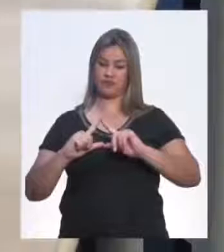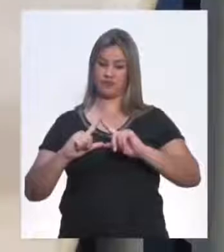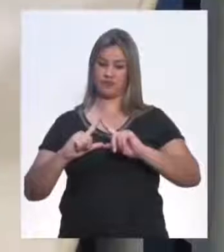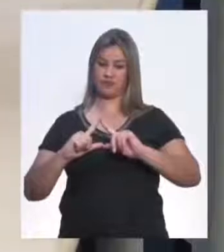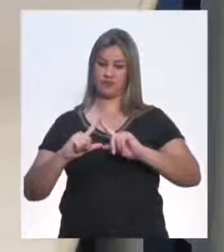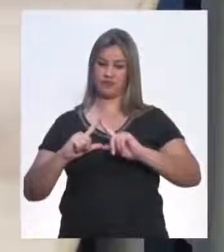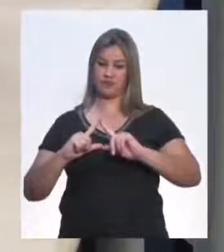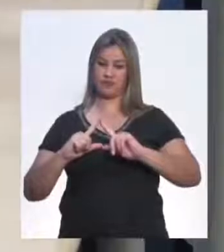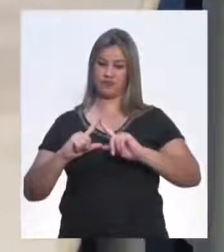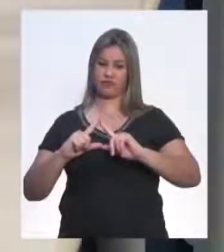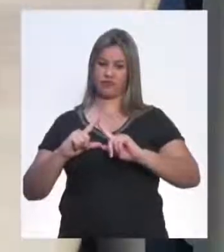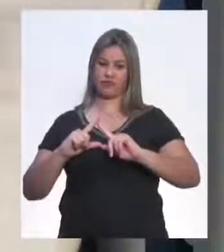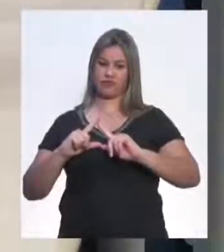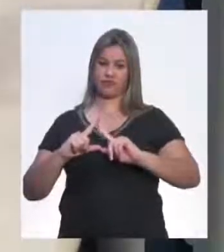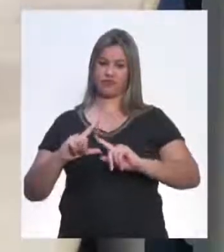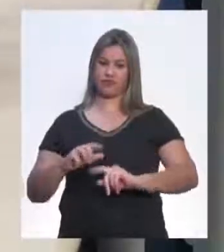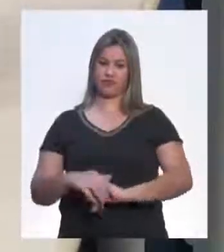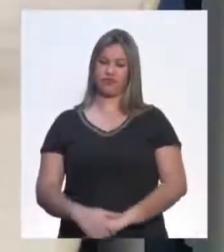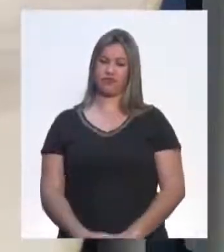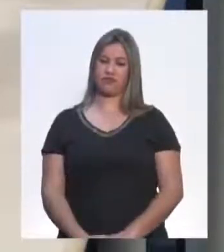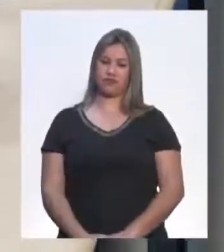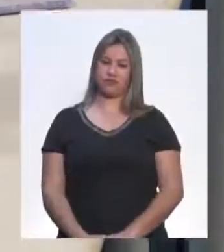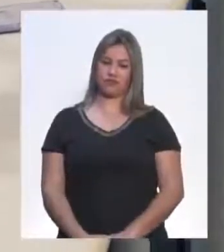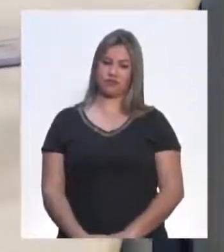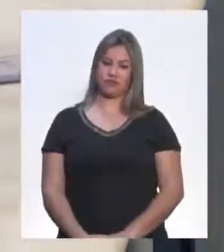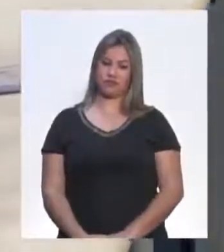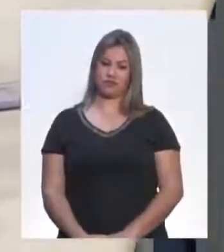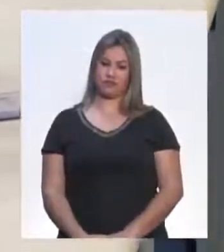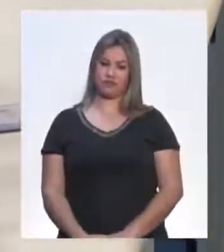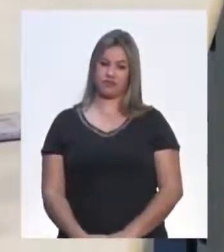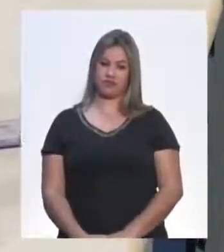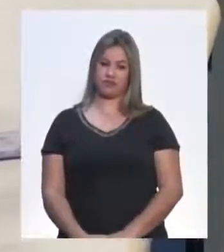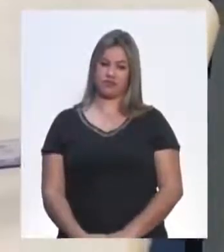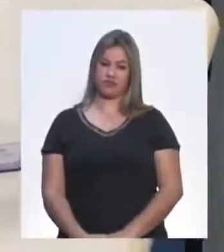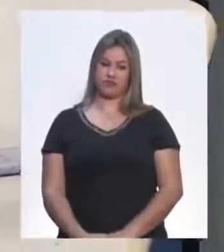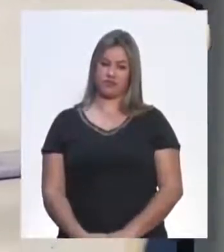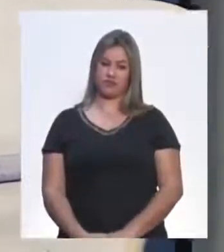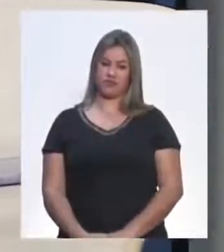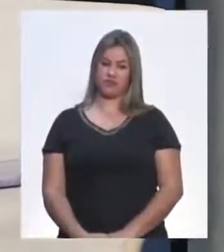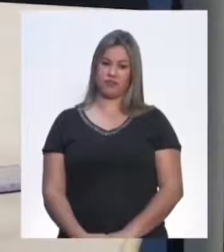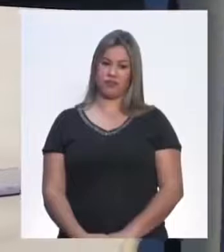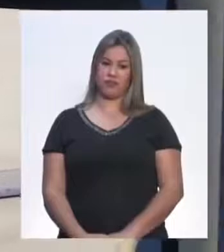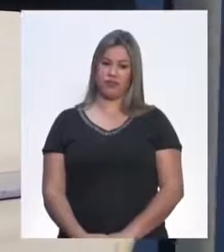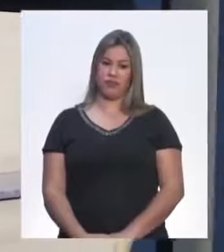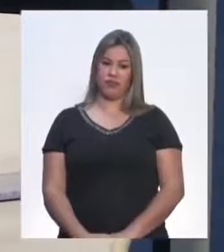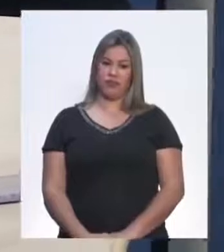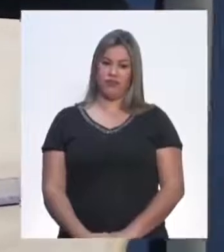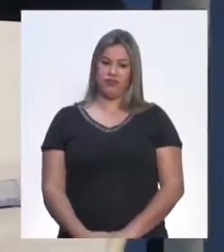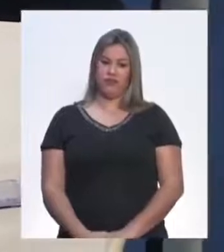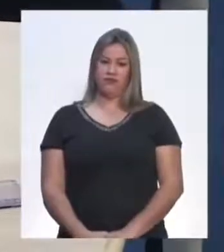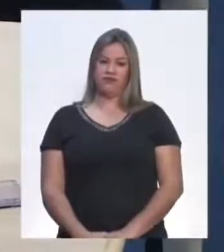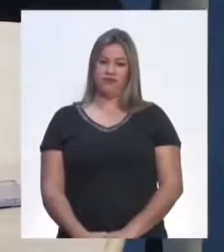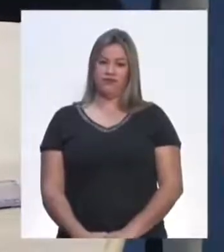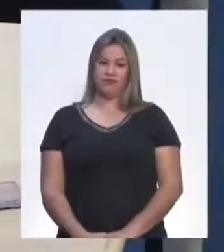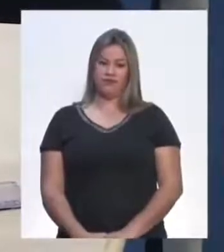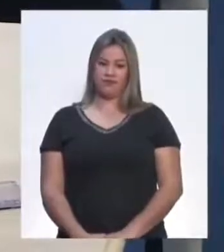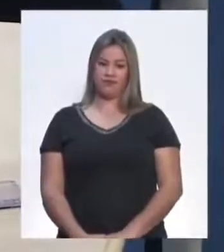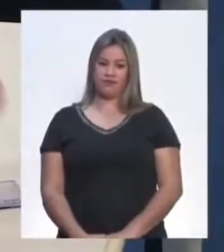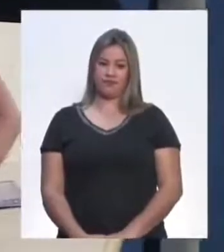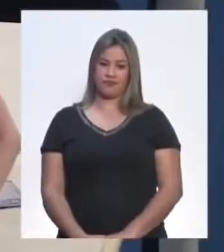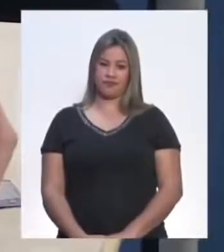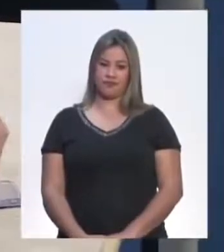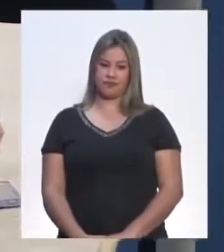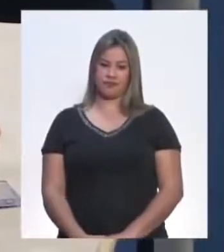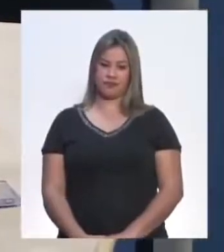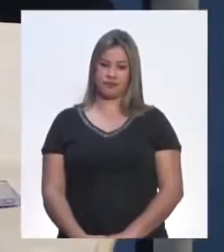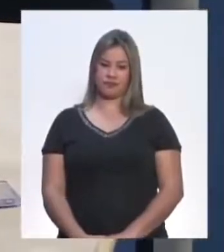Digamos, seja paralelo, né? Ó. Vou encontrar um triângulo aqui embaixo. Vou encontrar um triângulo aqui embaixo. Beleza. Vou